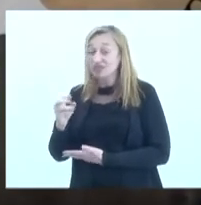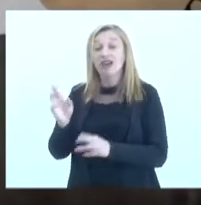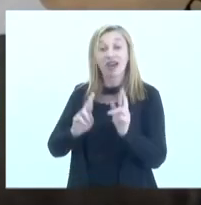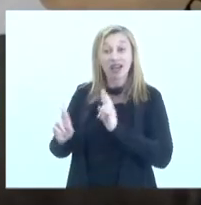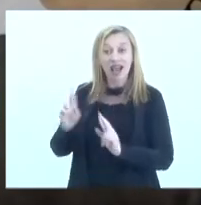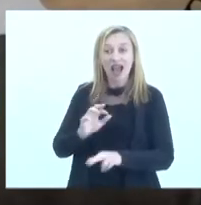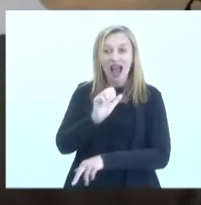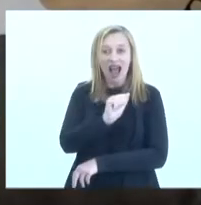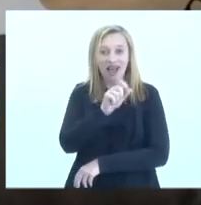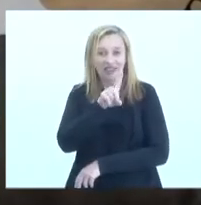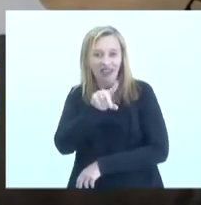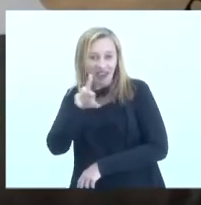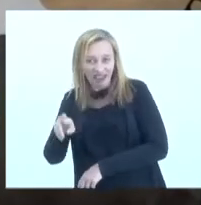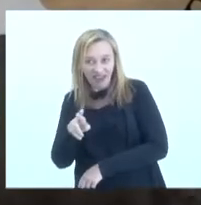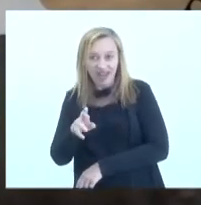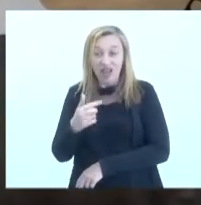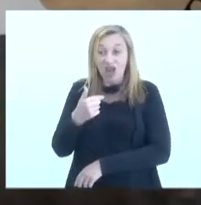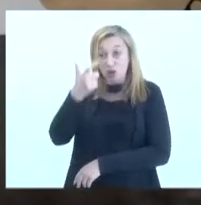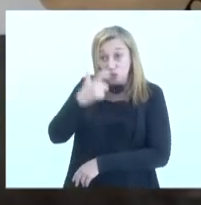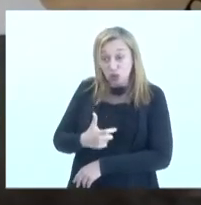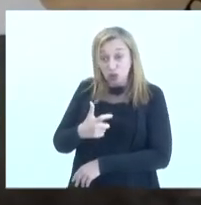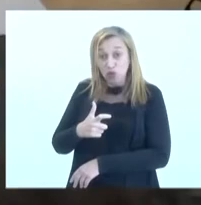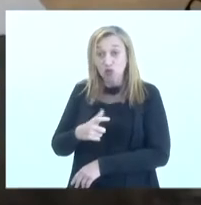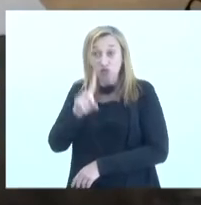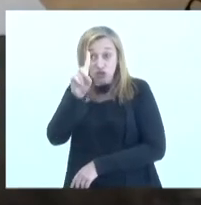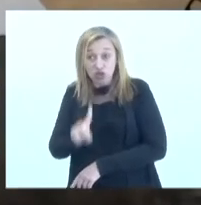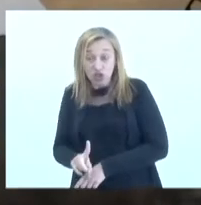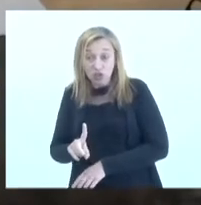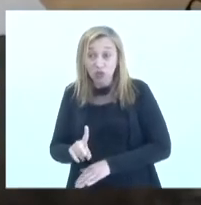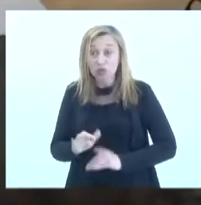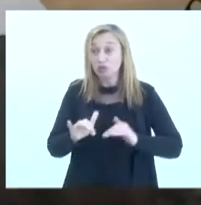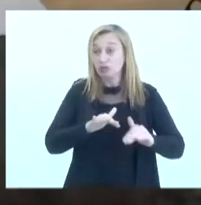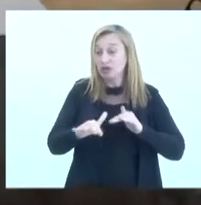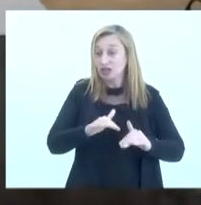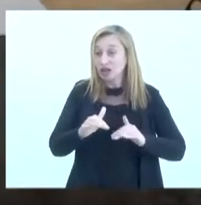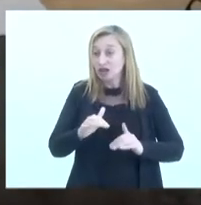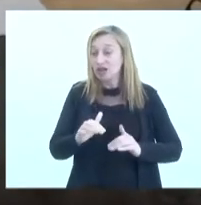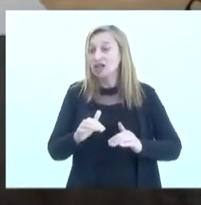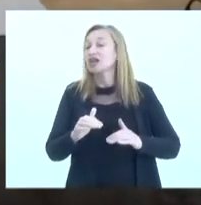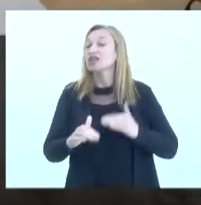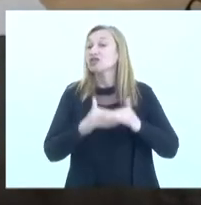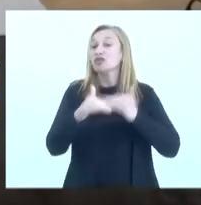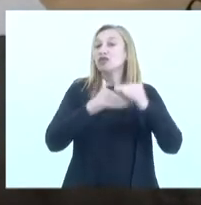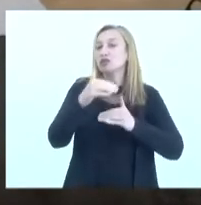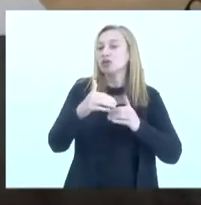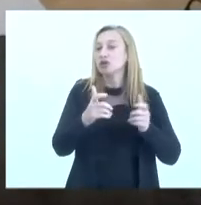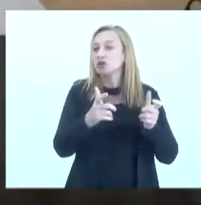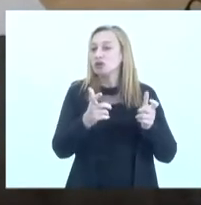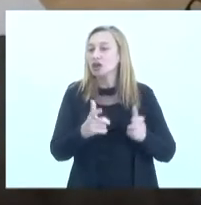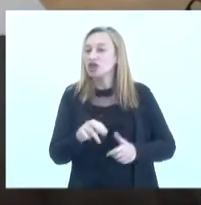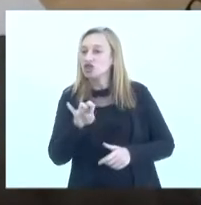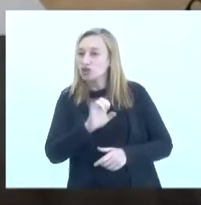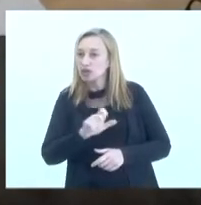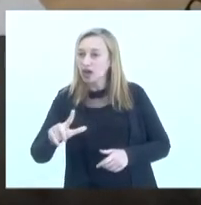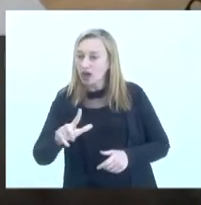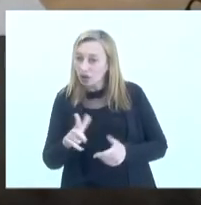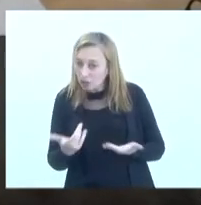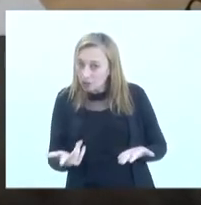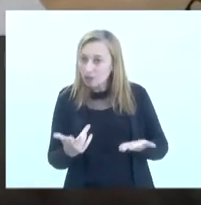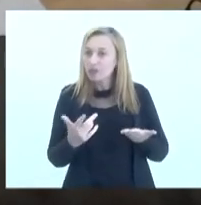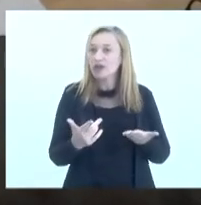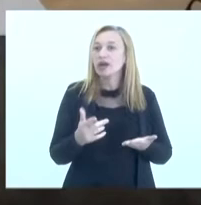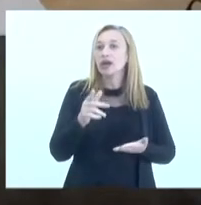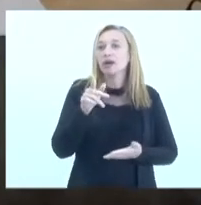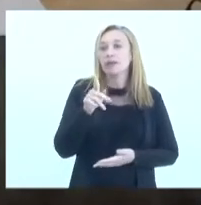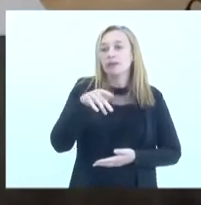à DR. Né? Eu sou o diretor de mobilidade da Agência de Desenvolvimento Regional do Líder Vale Médima